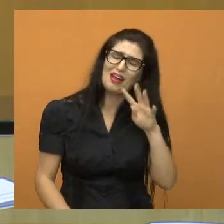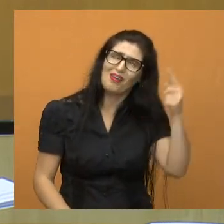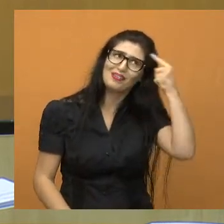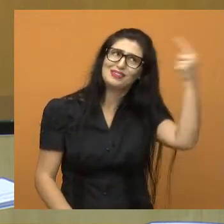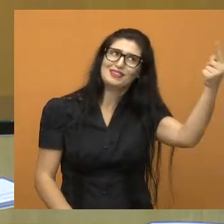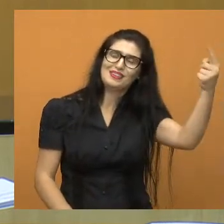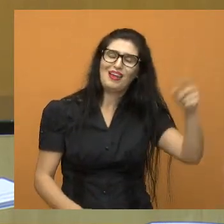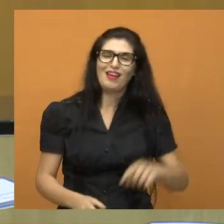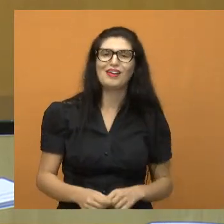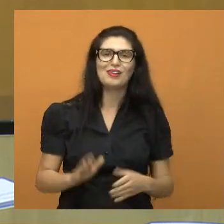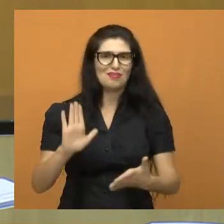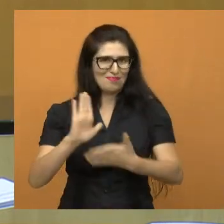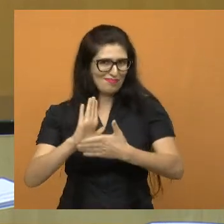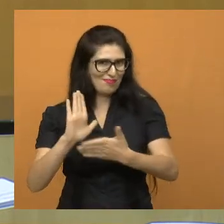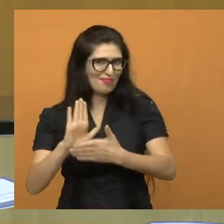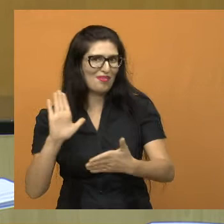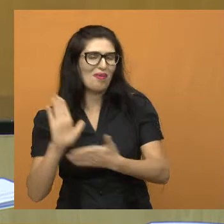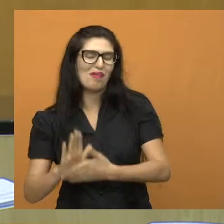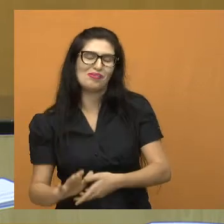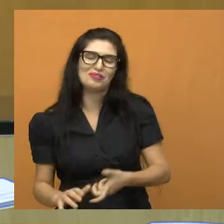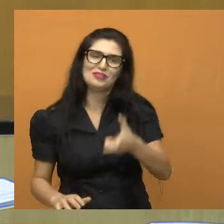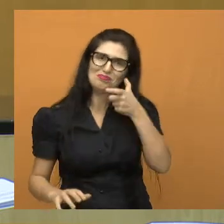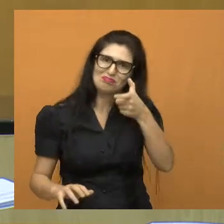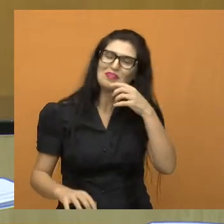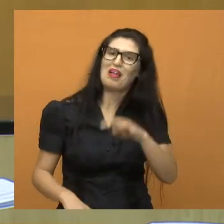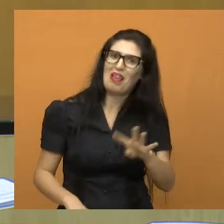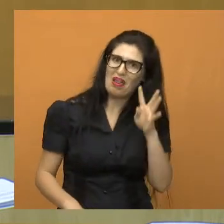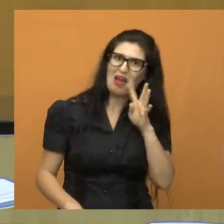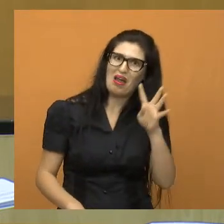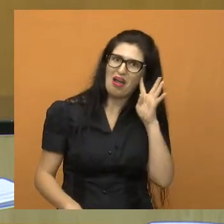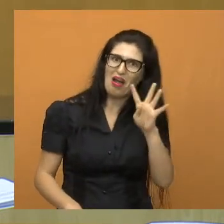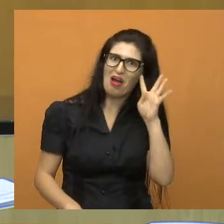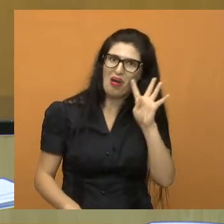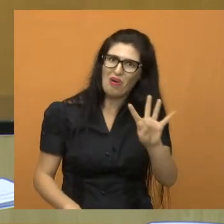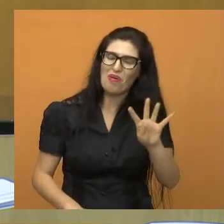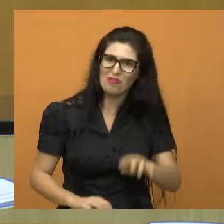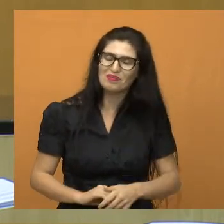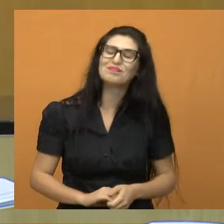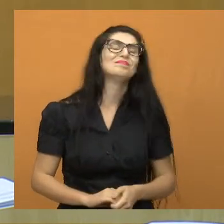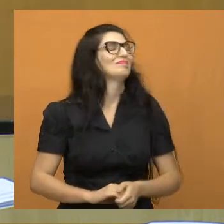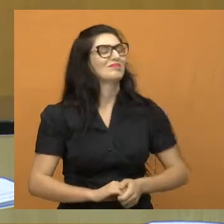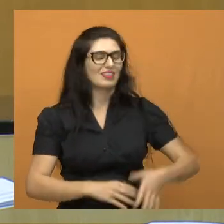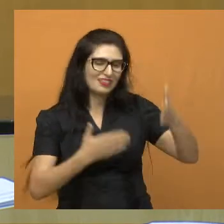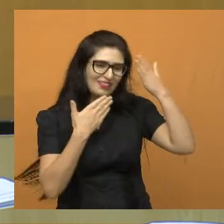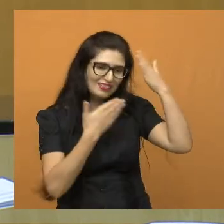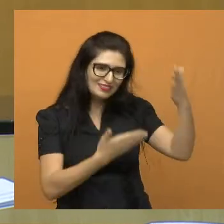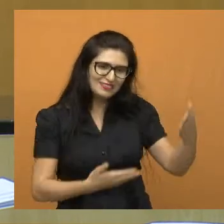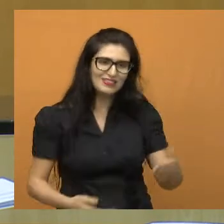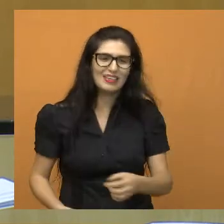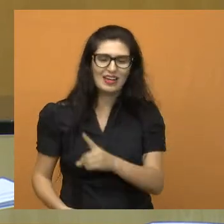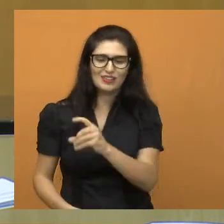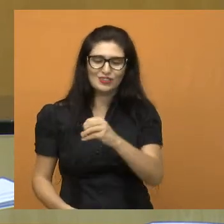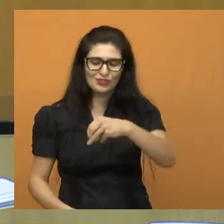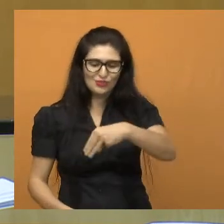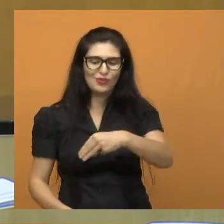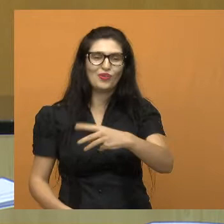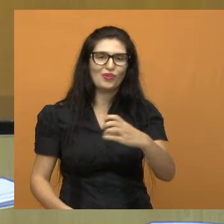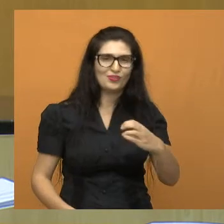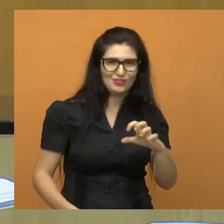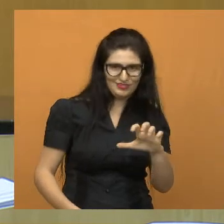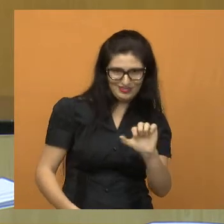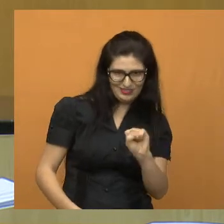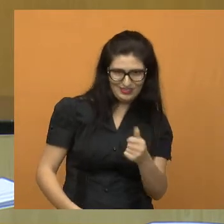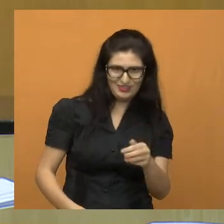aí uma proposta também para a gente levar para frente. Agradeço, então, em nome de Dom César, a presença de todos